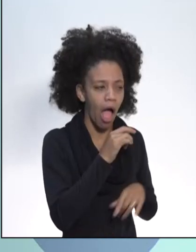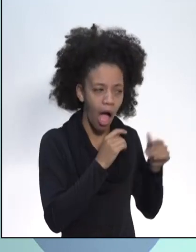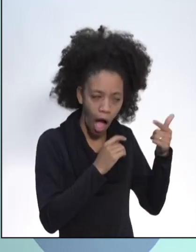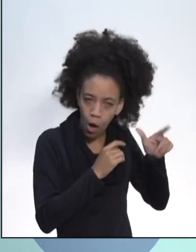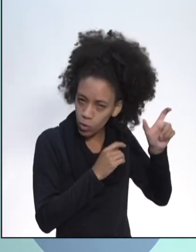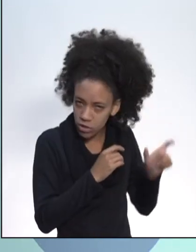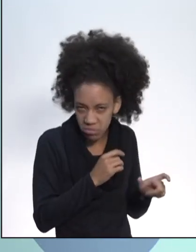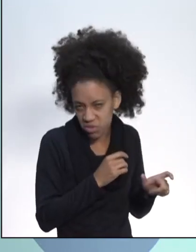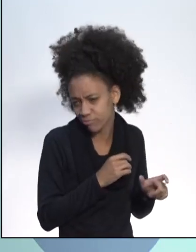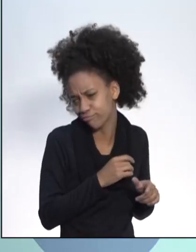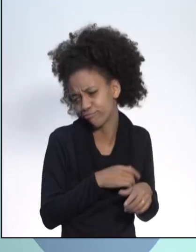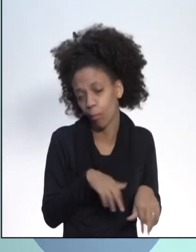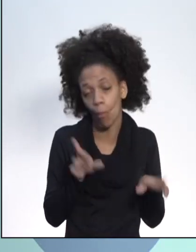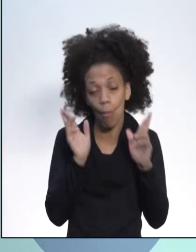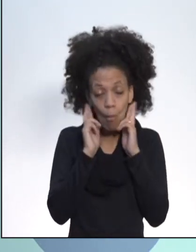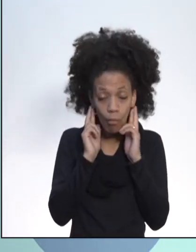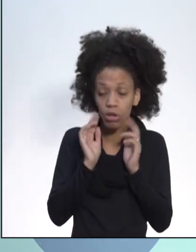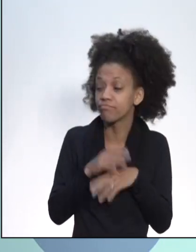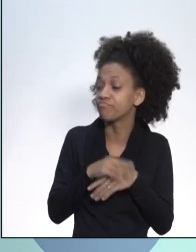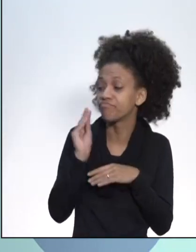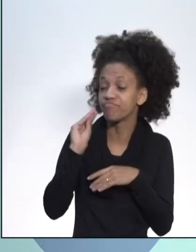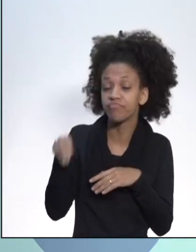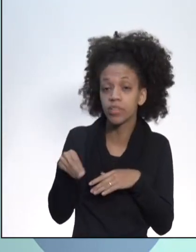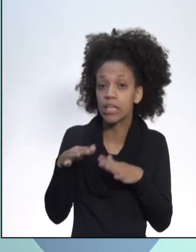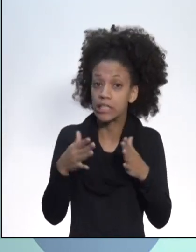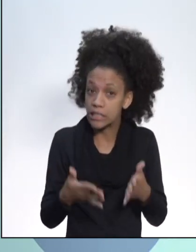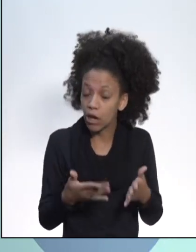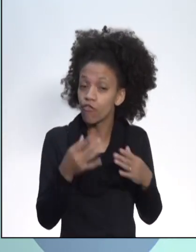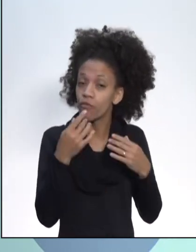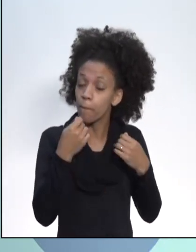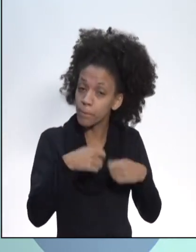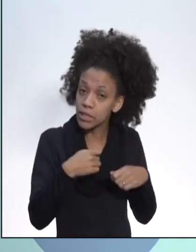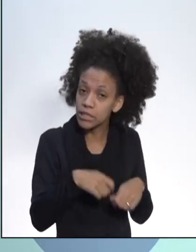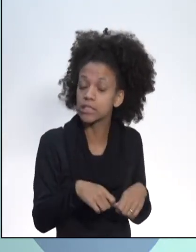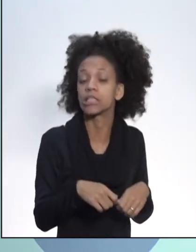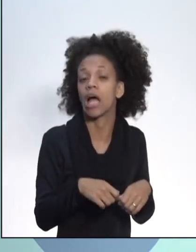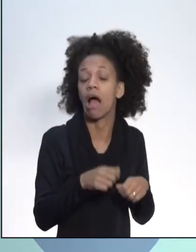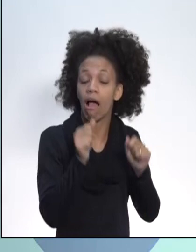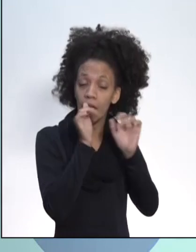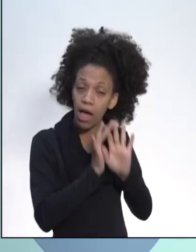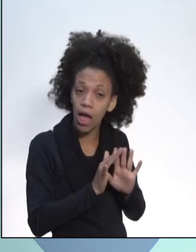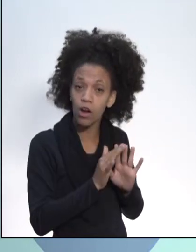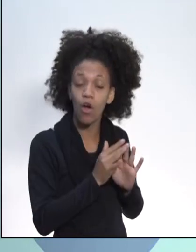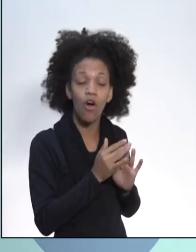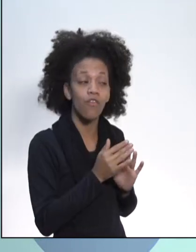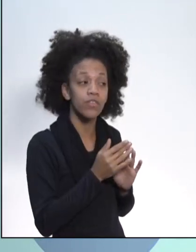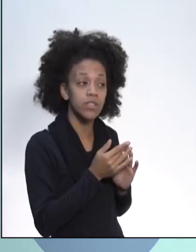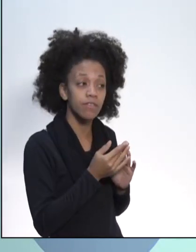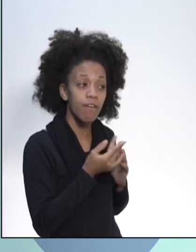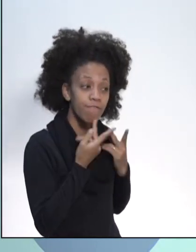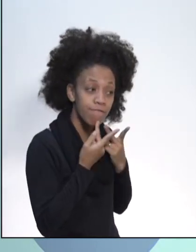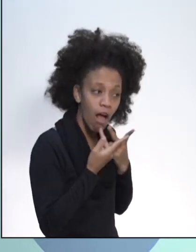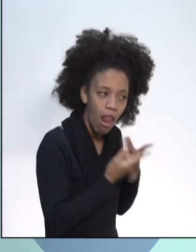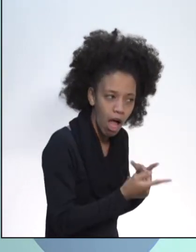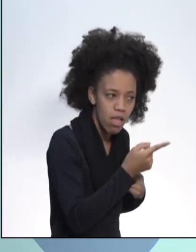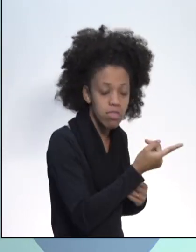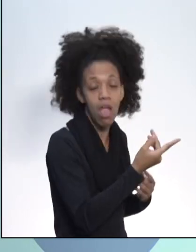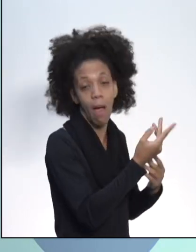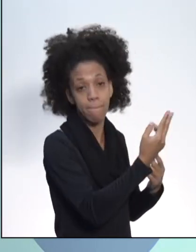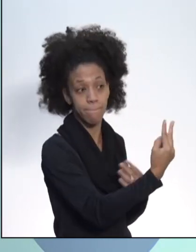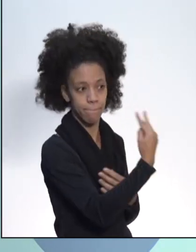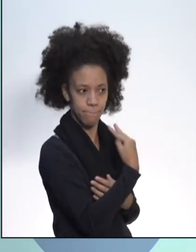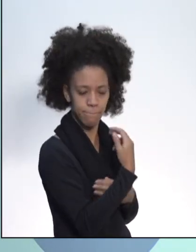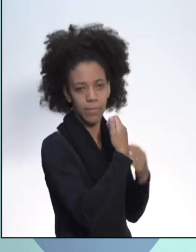ouvir. E você precisa ser claro, porque senão você não vai ser entendido por aquela pessoa,